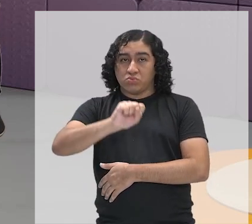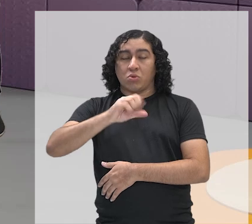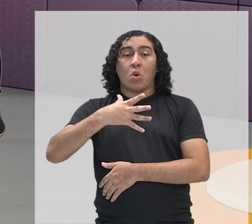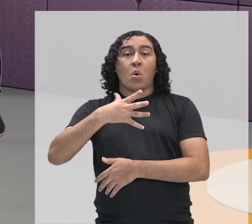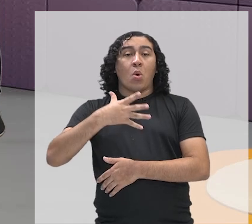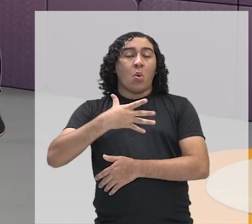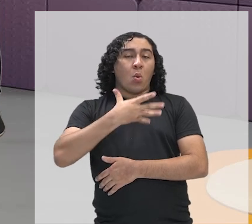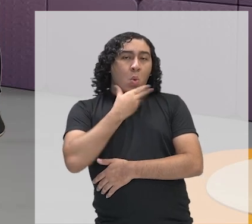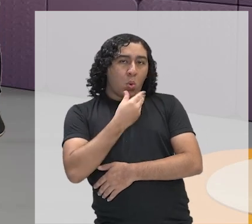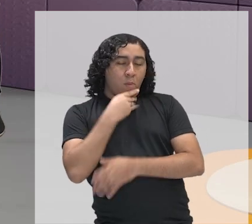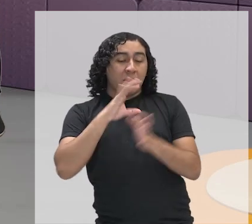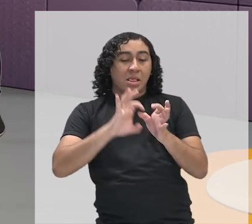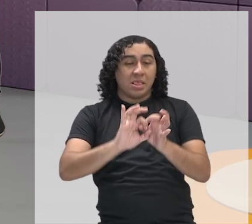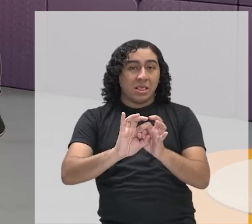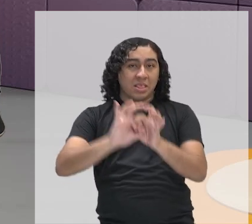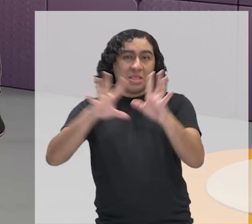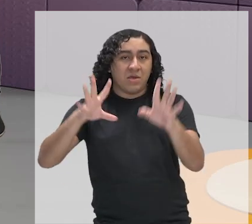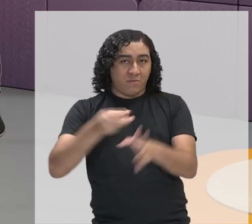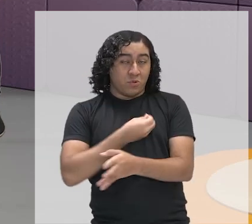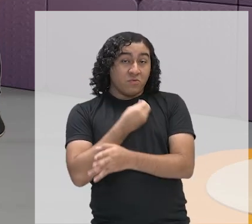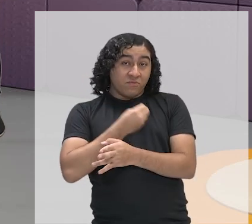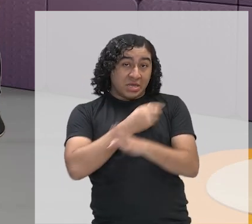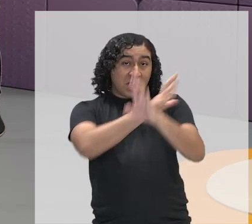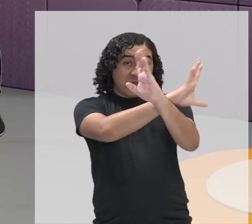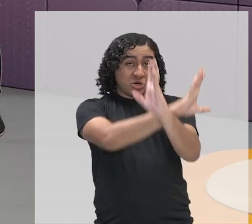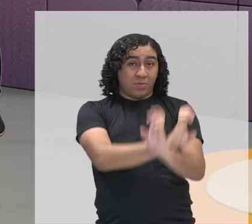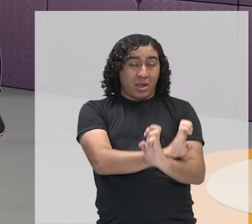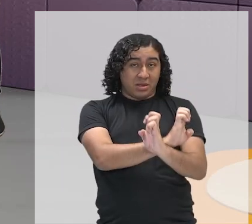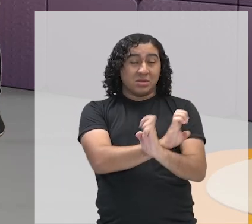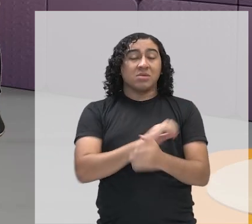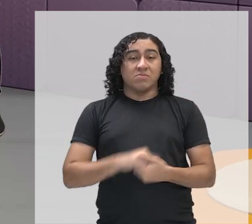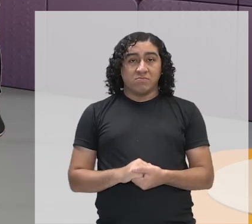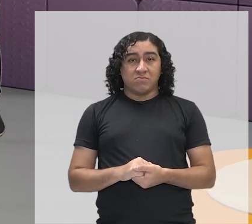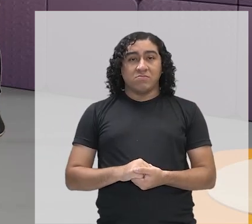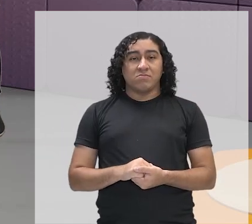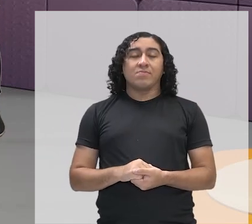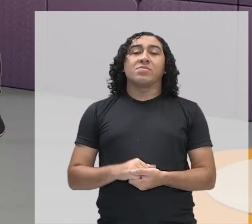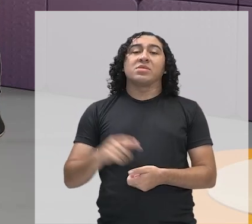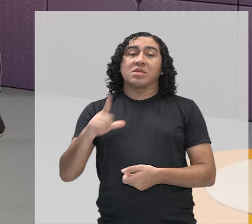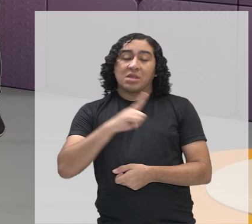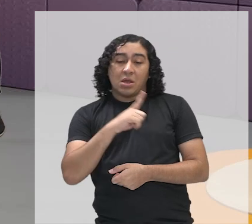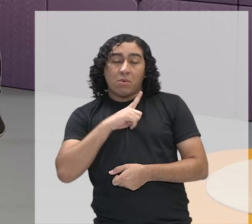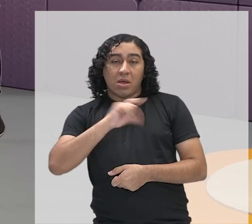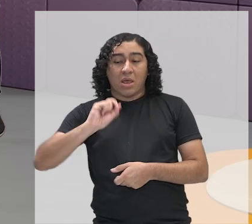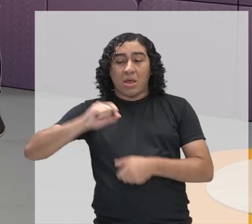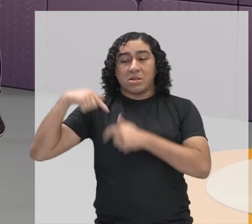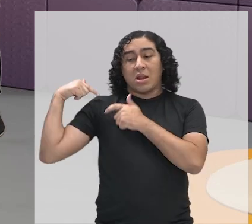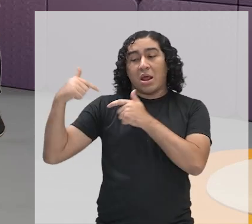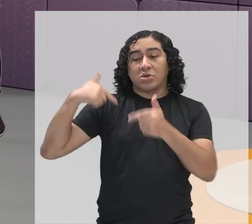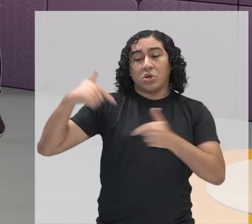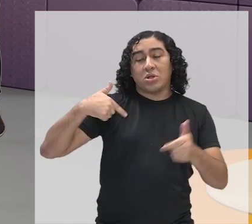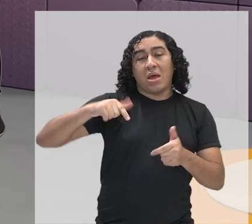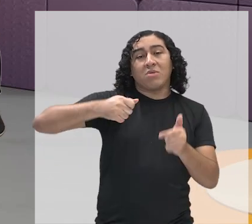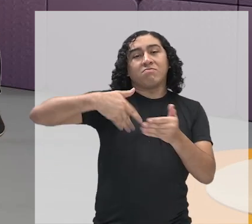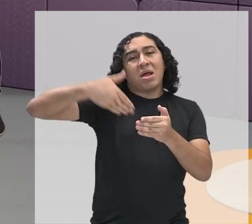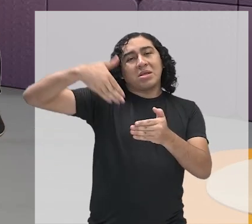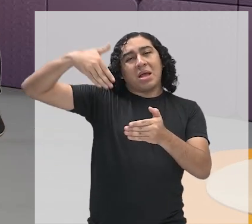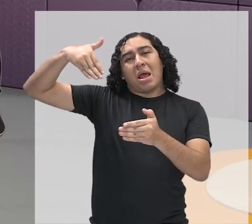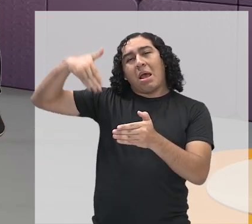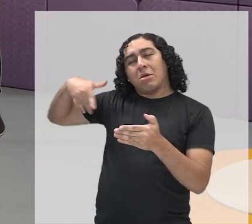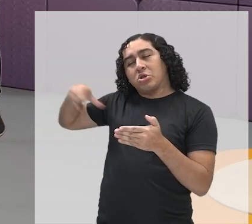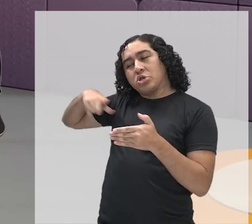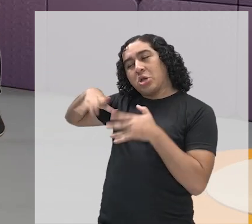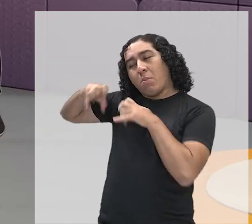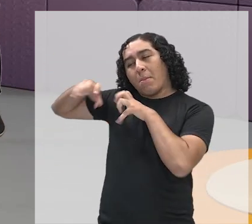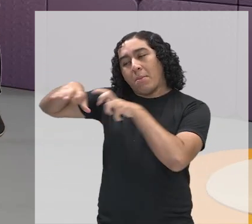habitavam os arredores de Esparta. Eram descendentes dos antigos habitantes das regiões conquistadas pelos dórios